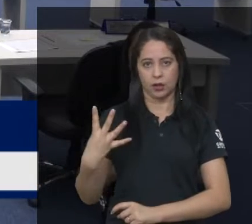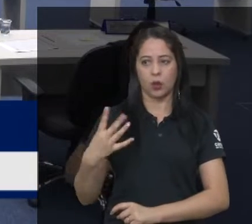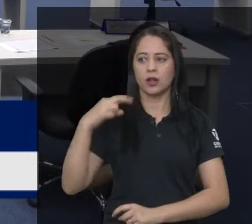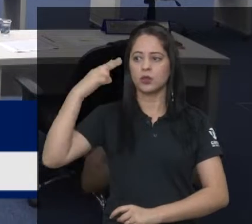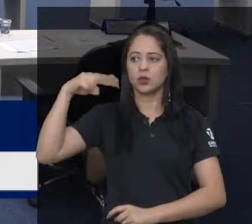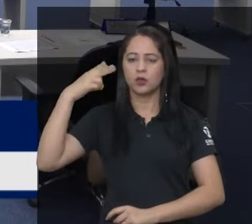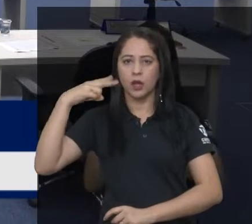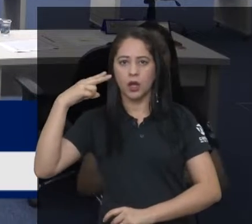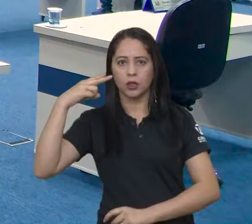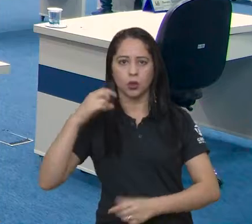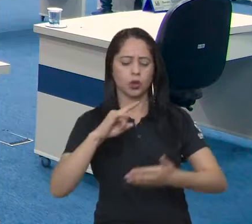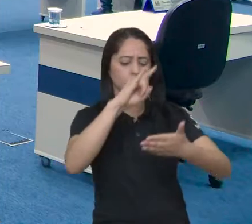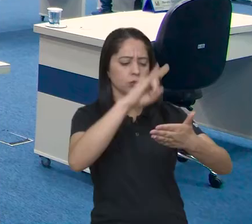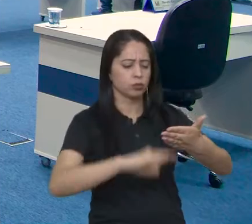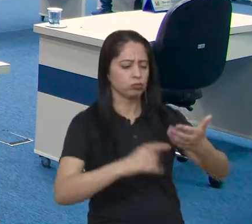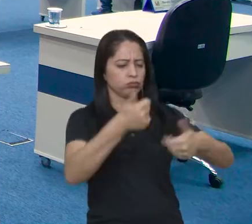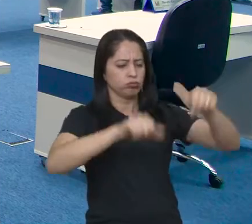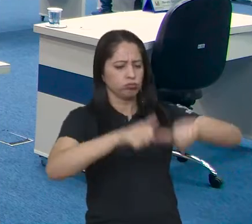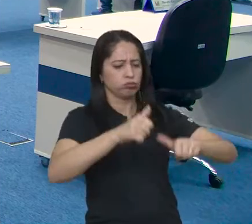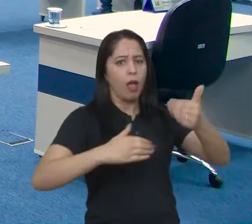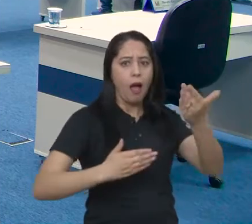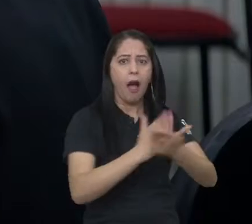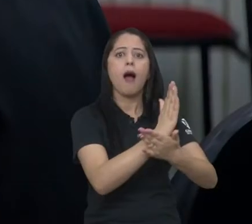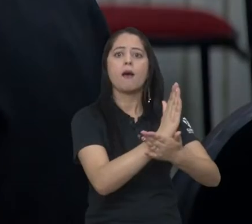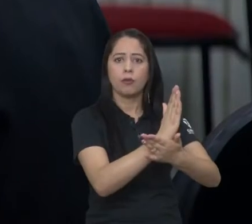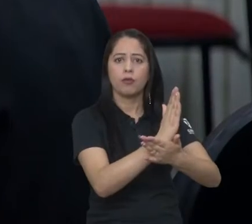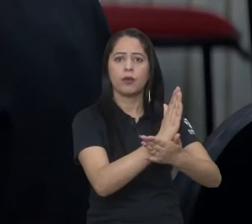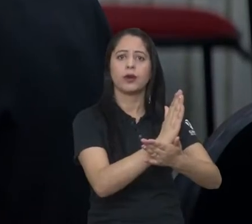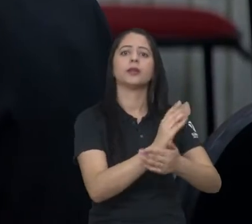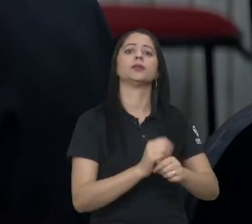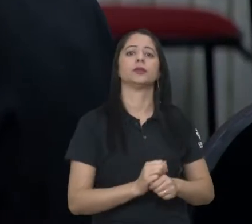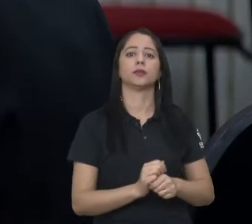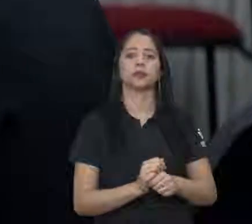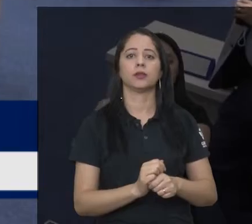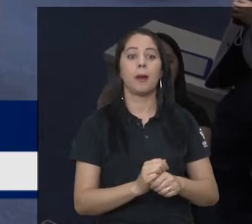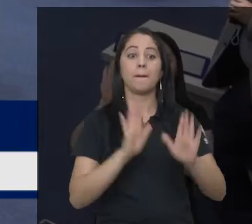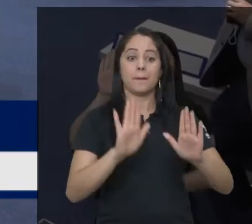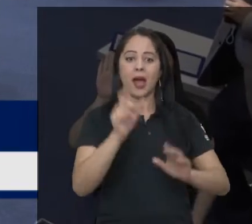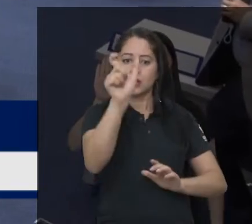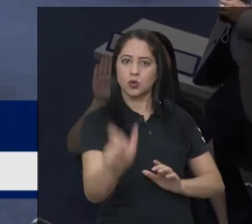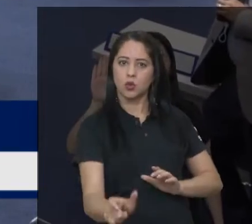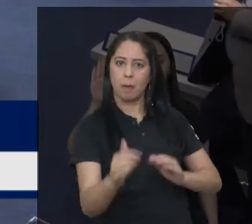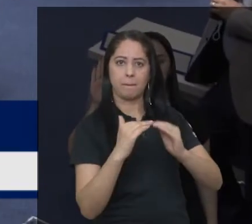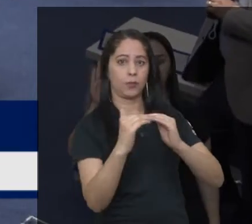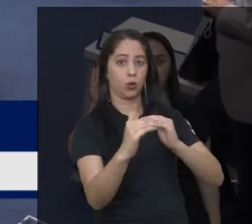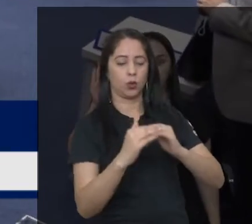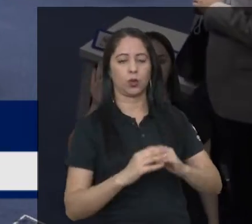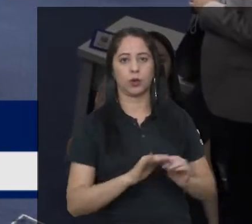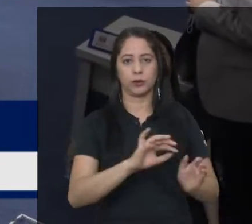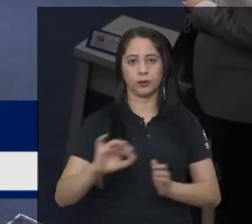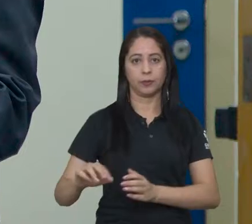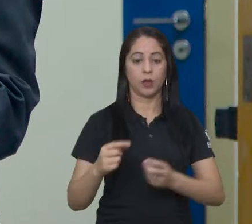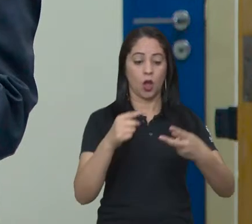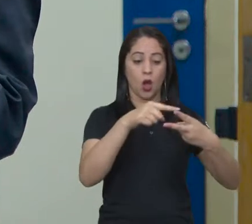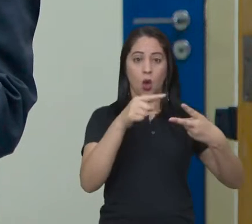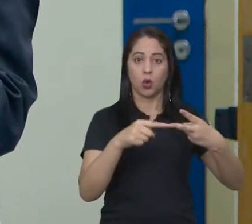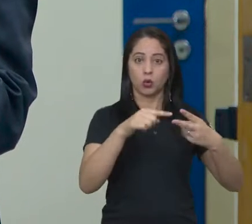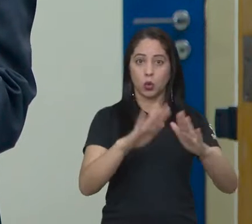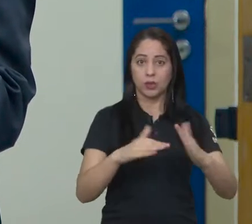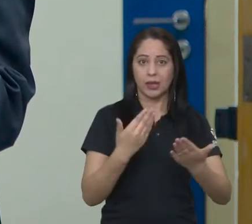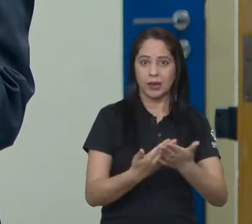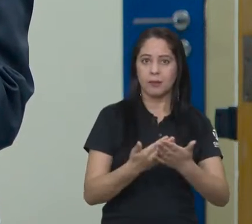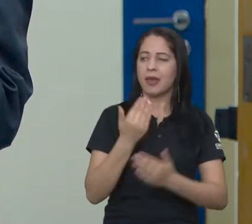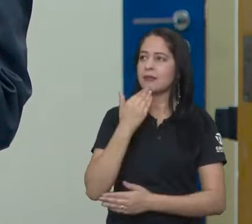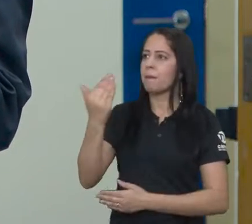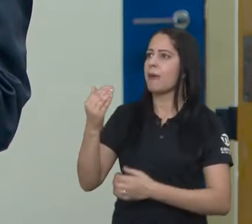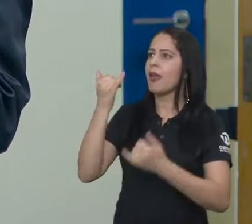sessão ordinária do ano, os vereadores aprovaram 13 documentos da pauta, votada com 1 voto contrário. 2